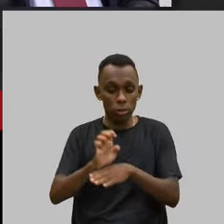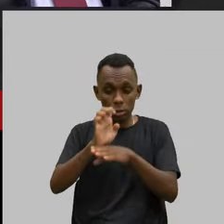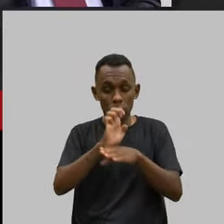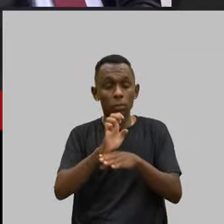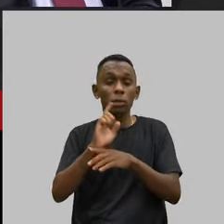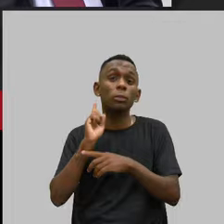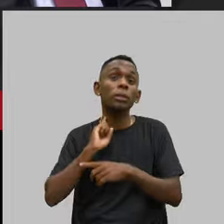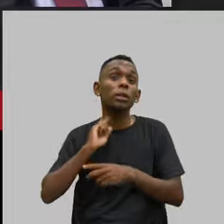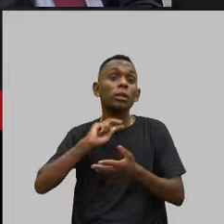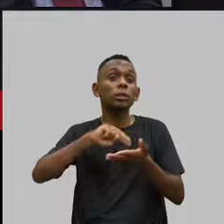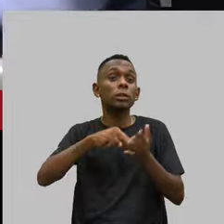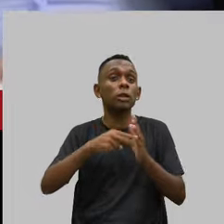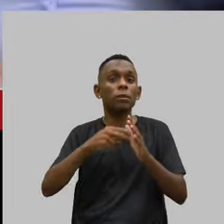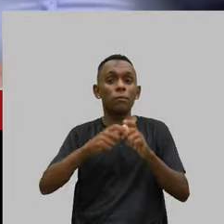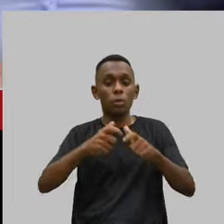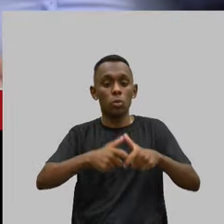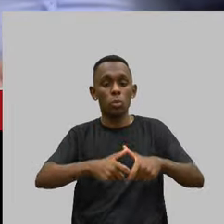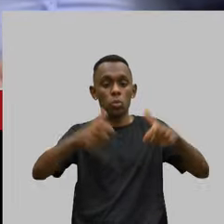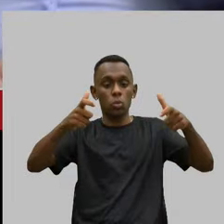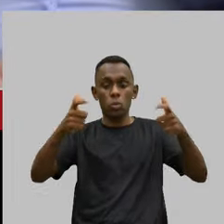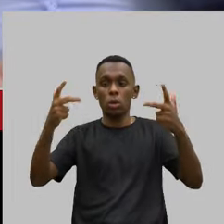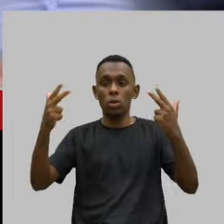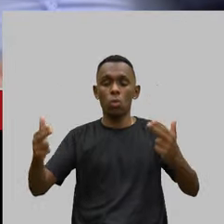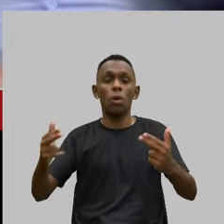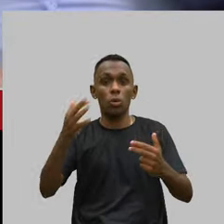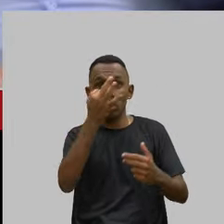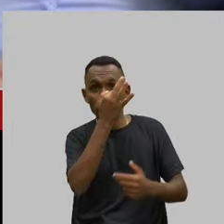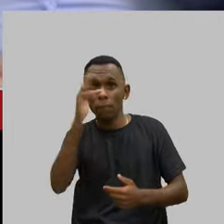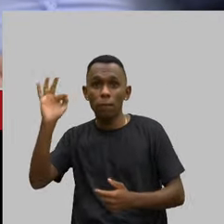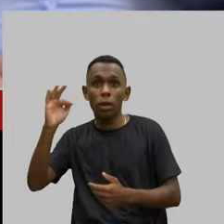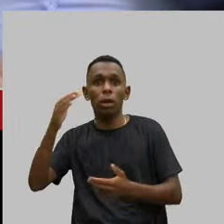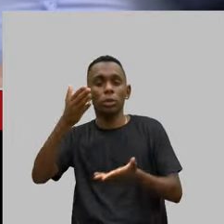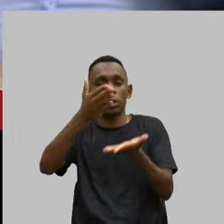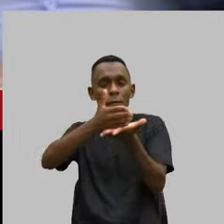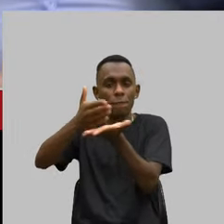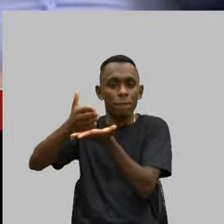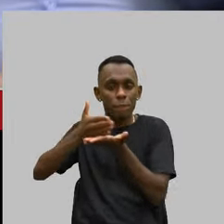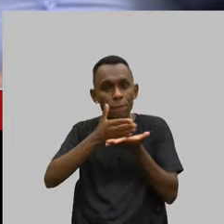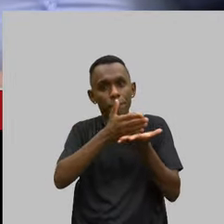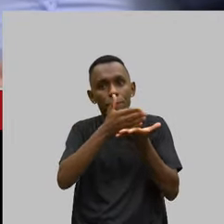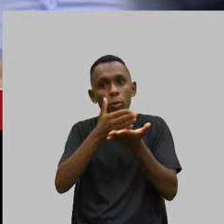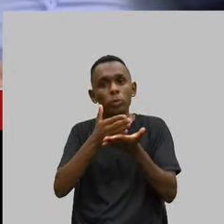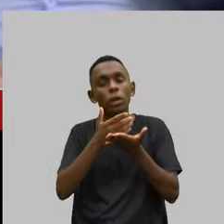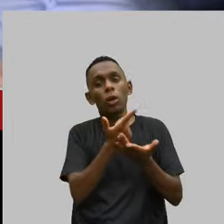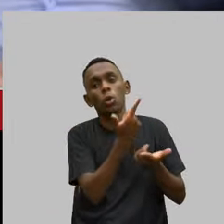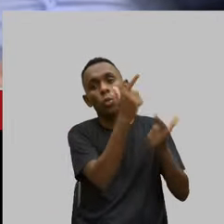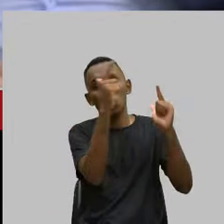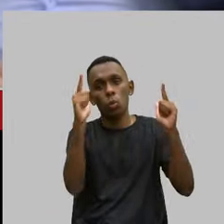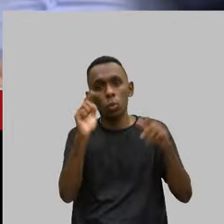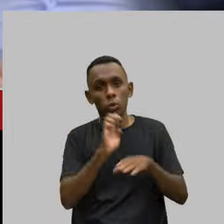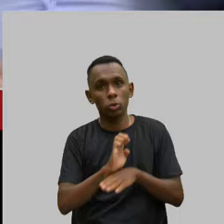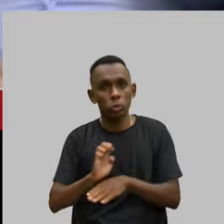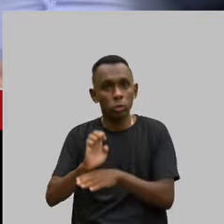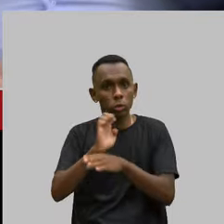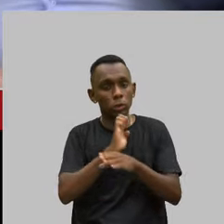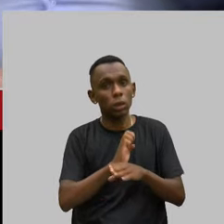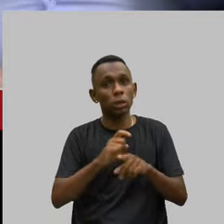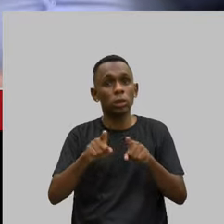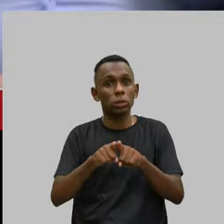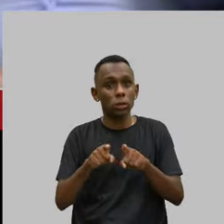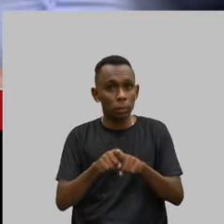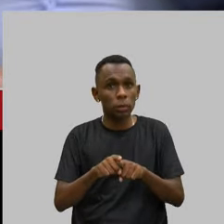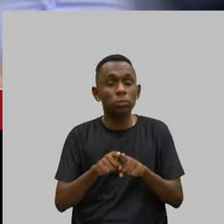né Fronteira Central geograficamente fronteira com diversos outros estados a maior vha maior malha Viária federal do